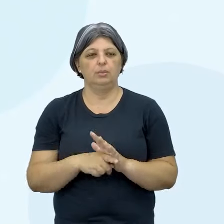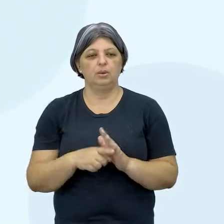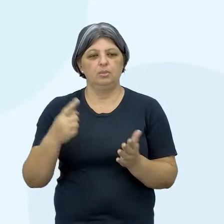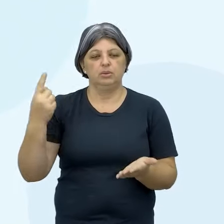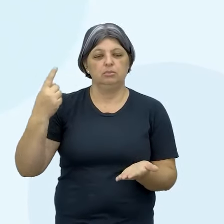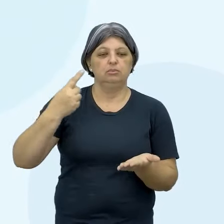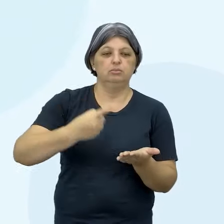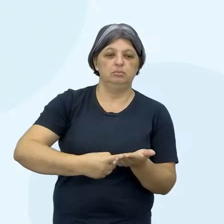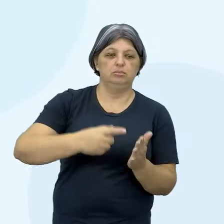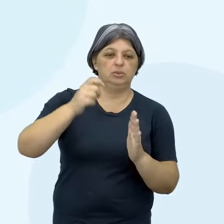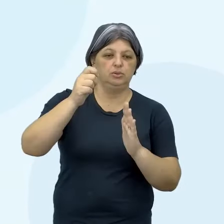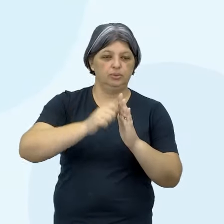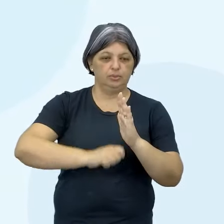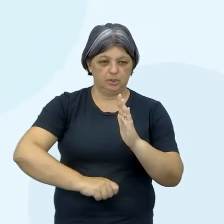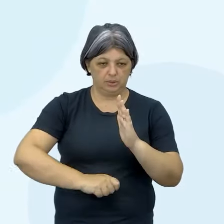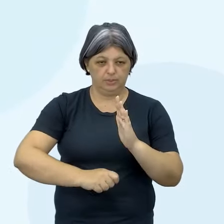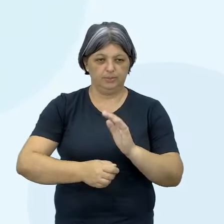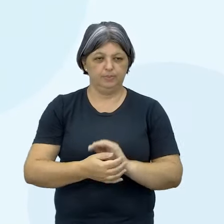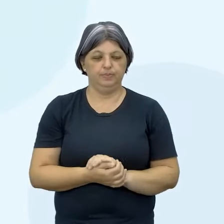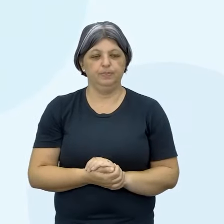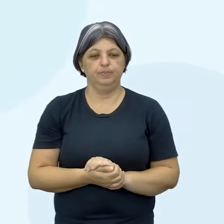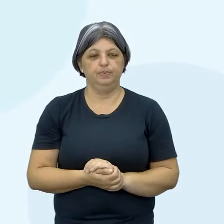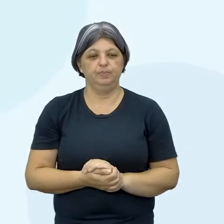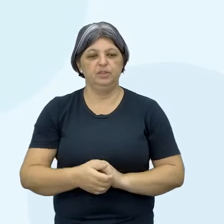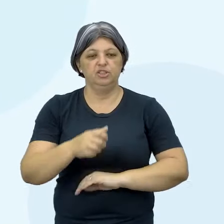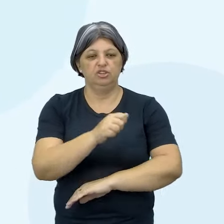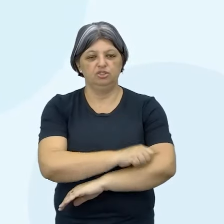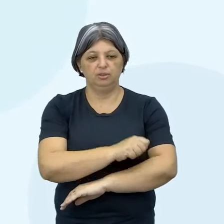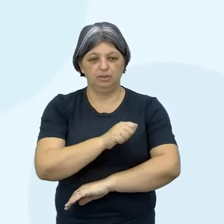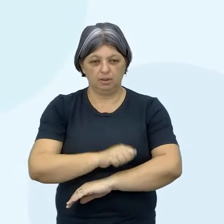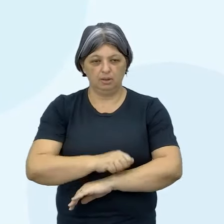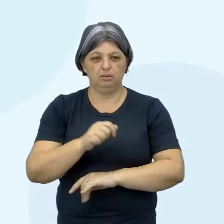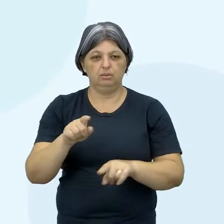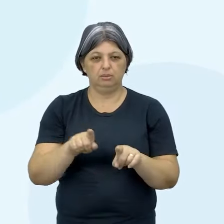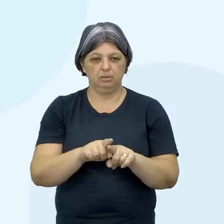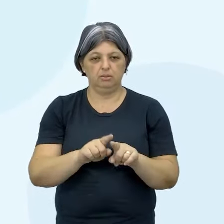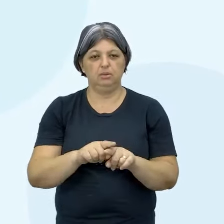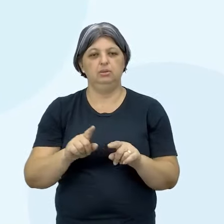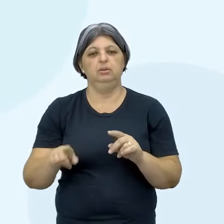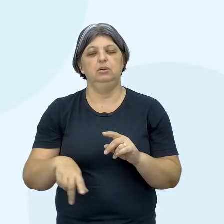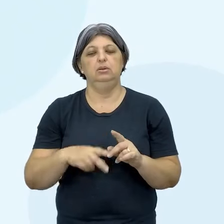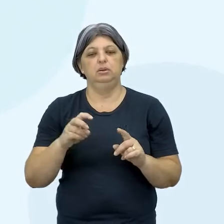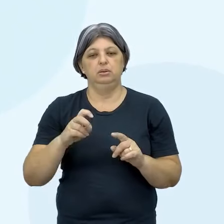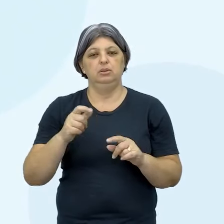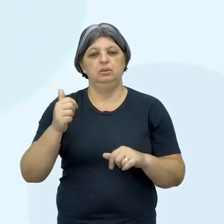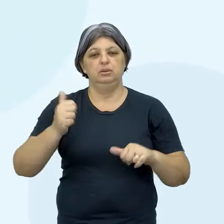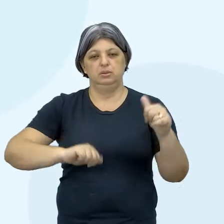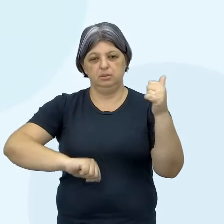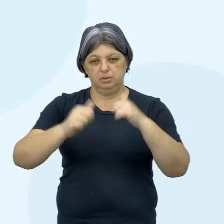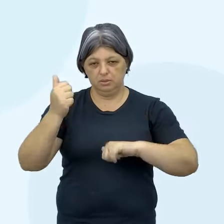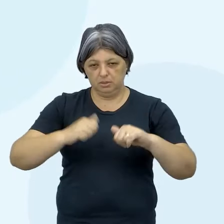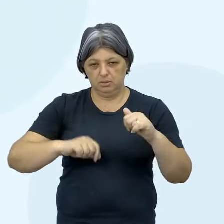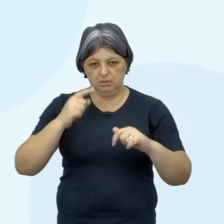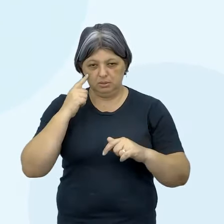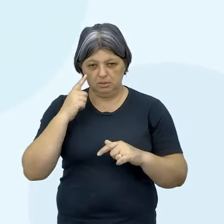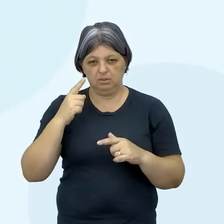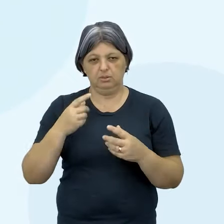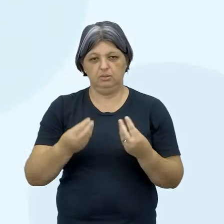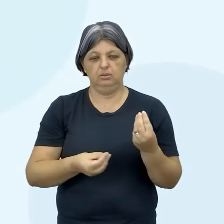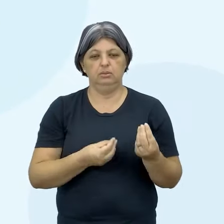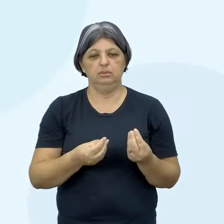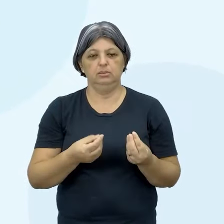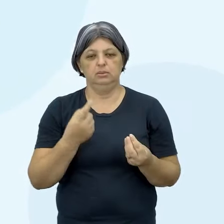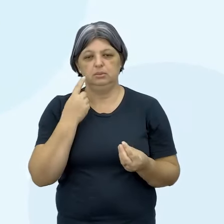contratualistas. E o azulzinho analisam e elaboram reflexões sobre o seu entorno e sua realidade